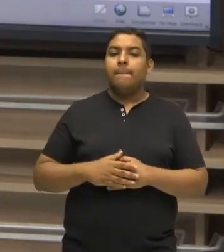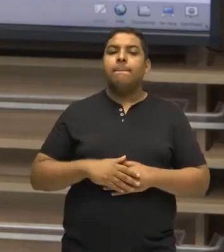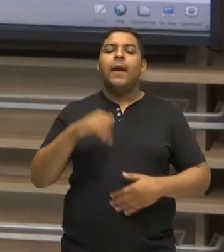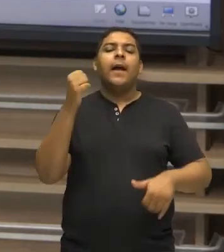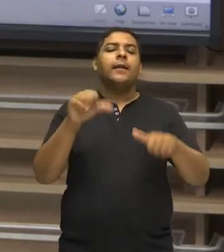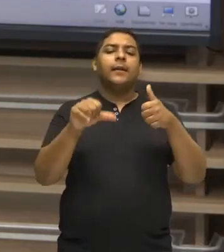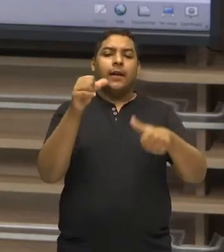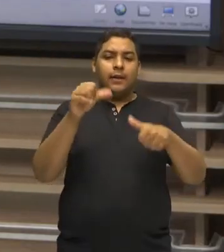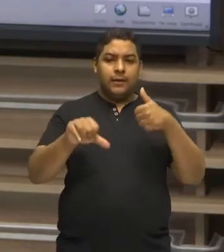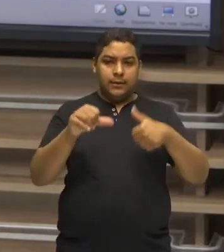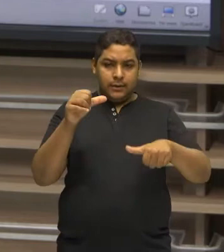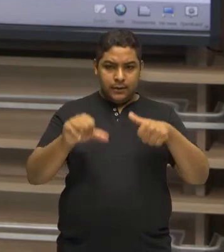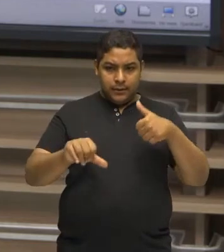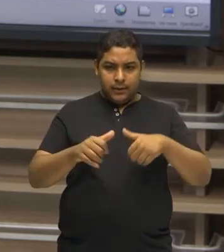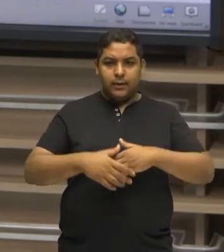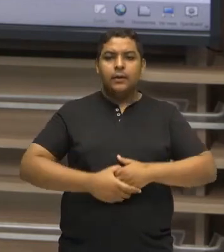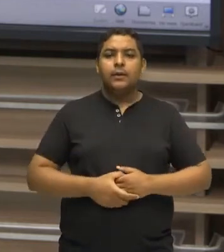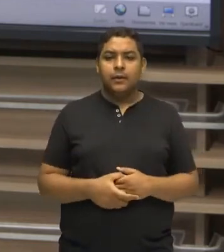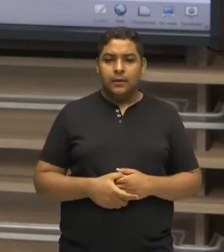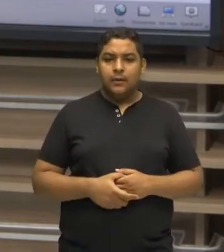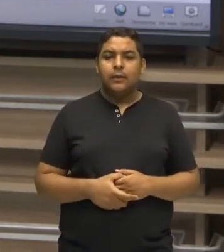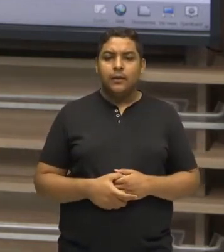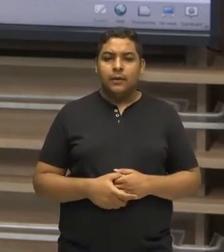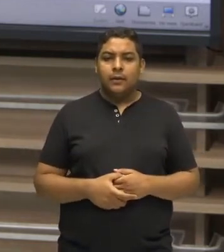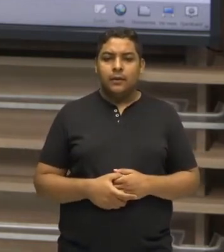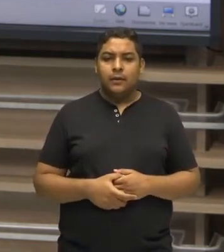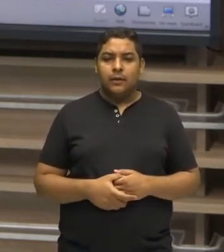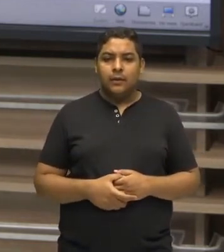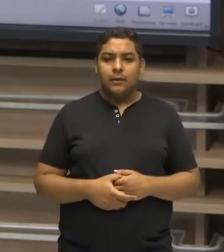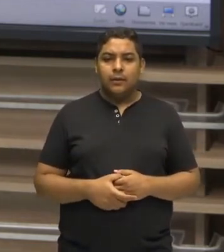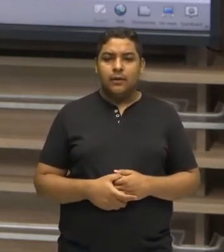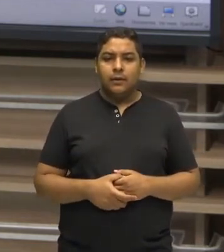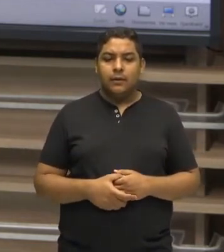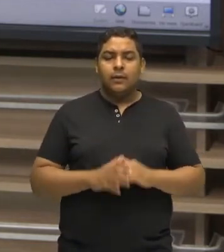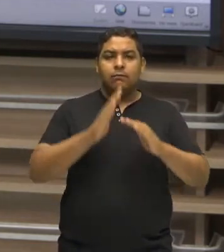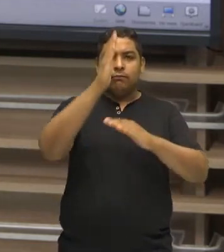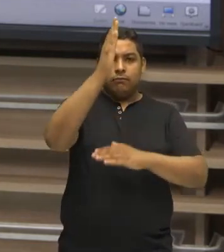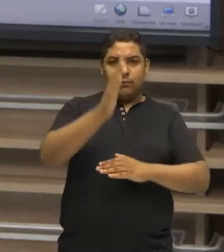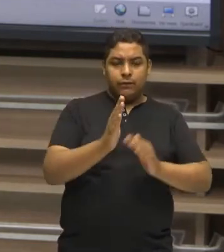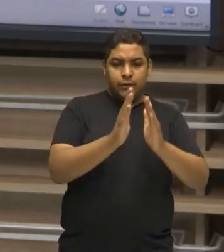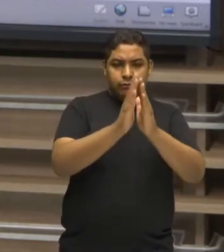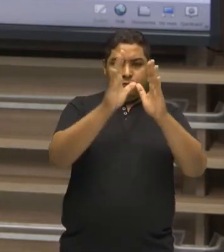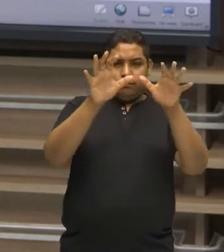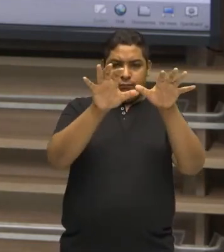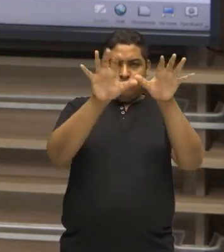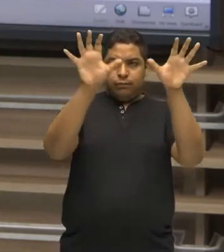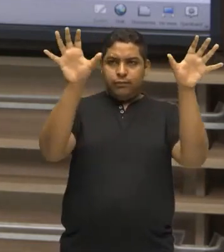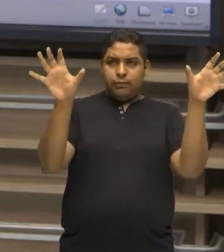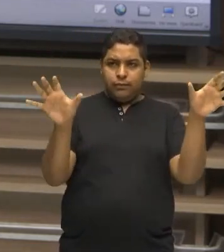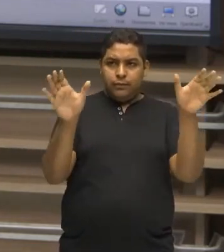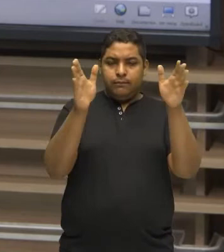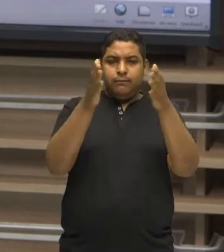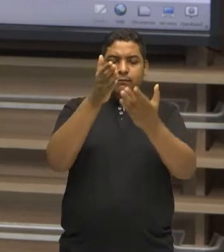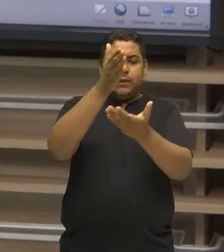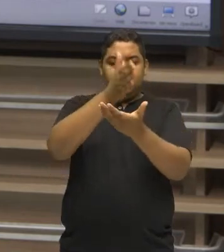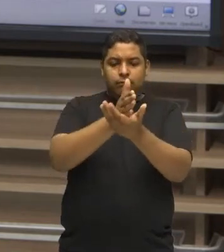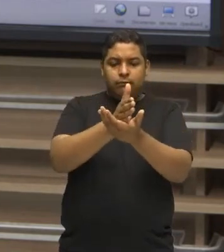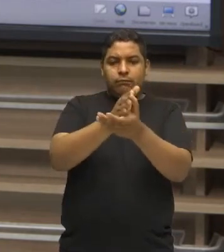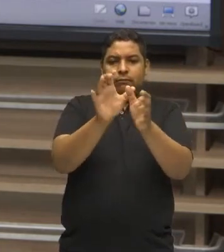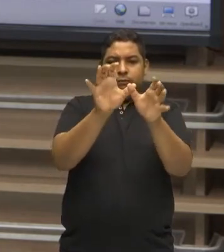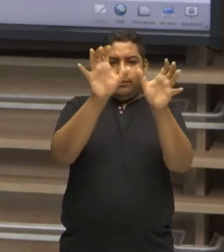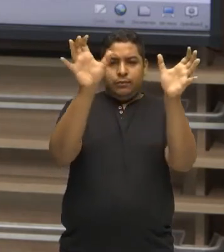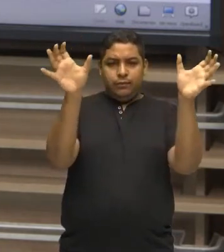olha, divide o círculo cromático em dois e esse lado aqui, como vocês podem ver, são as